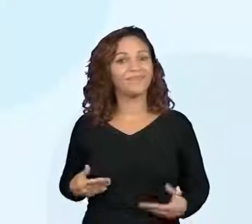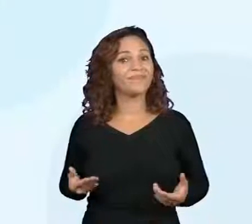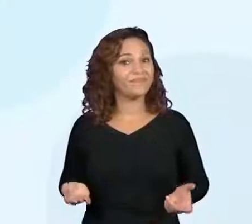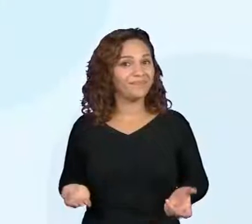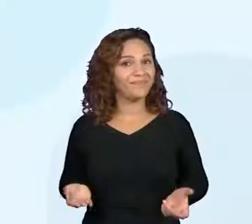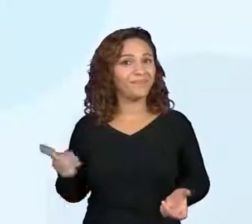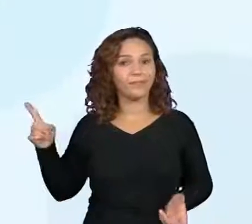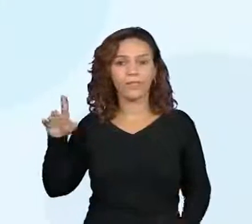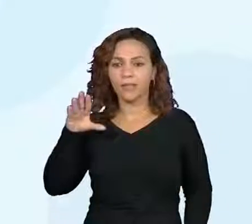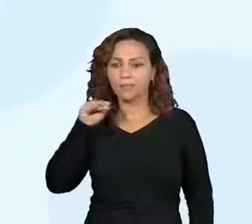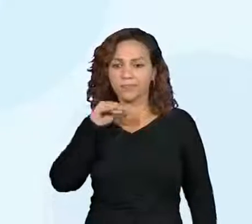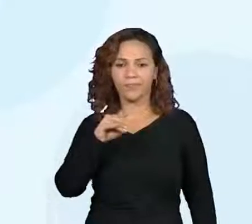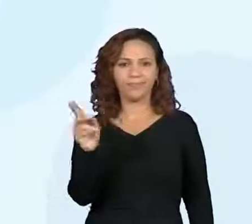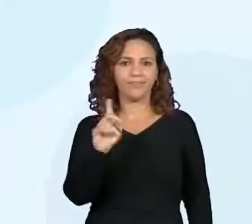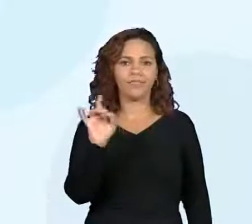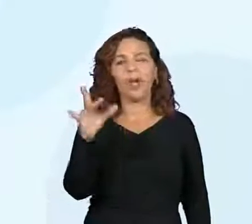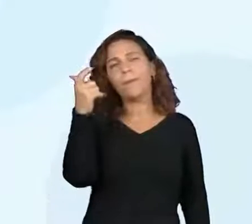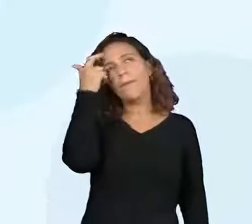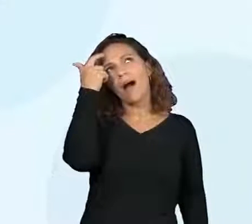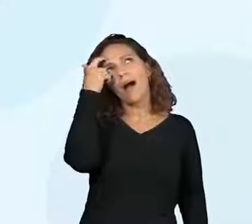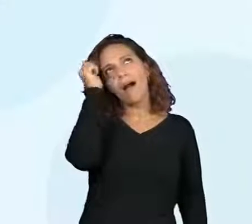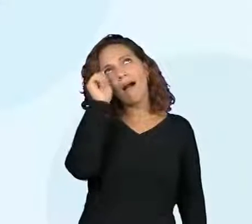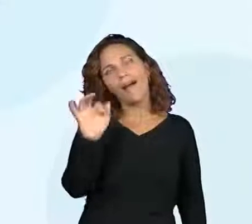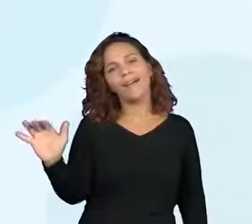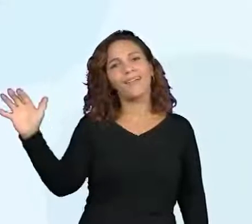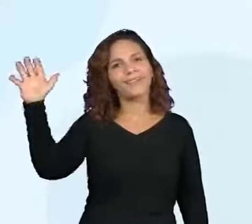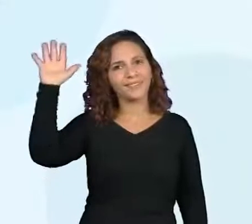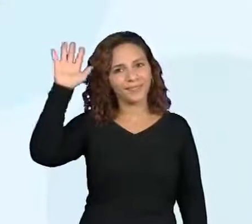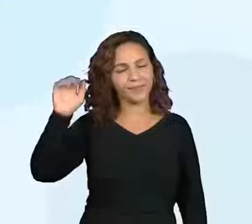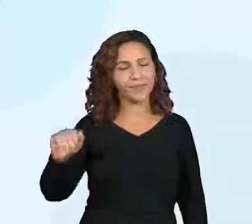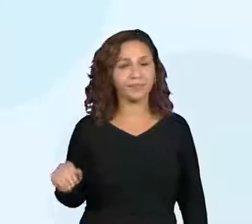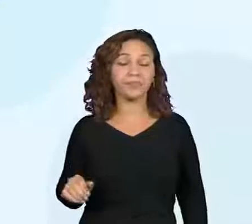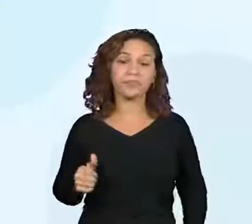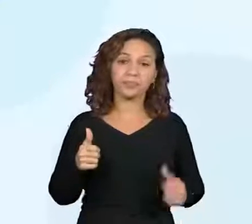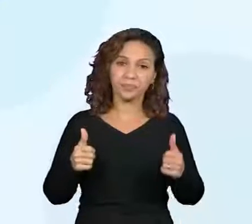não falou, ele apenas pensou. Muito bem.